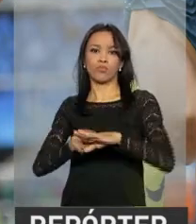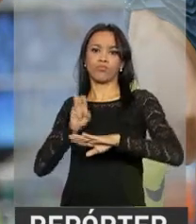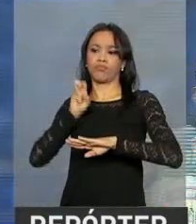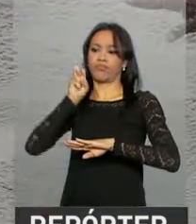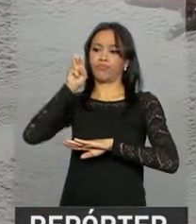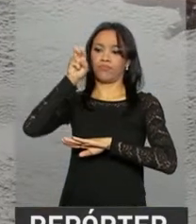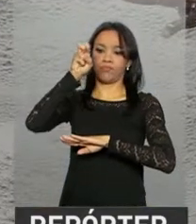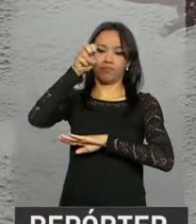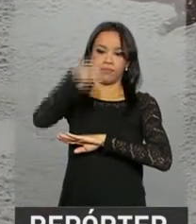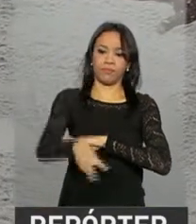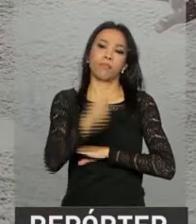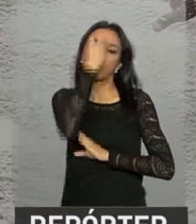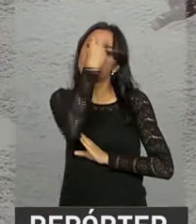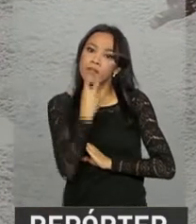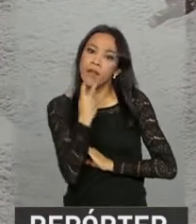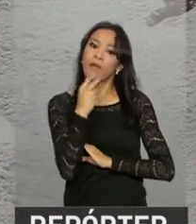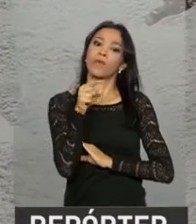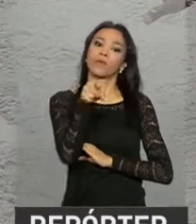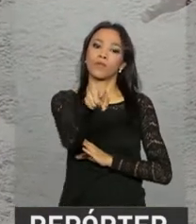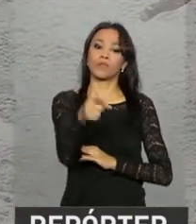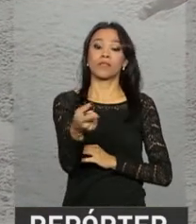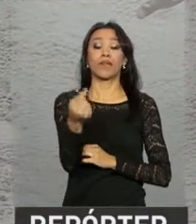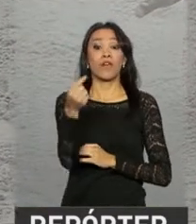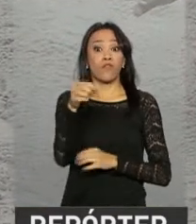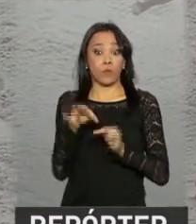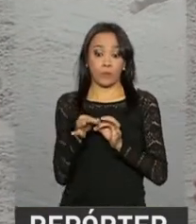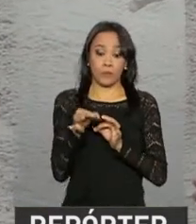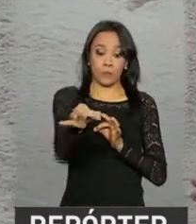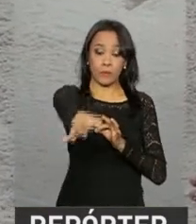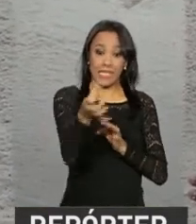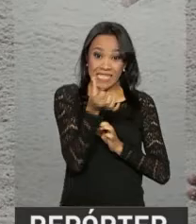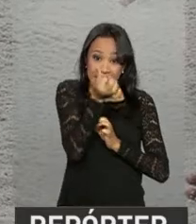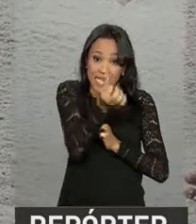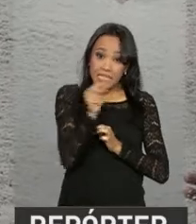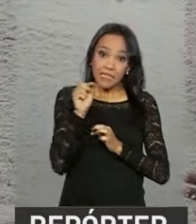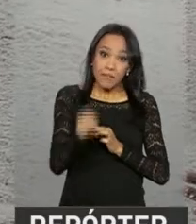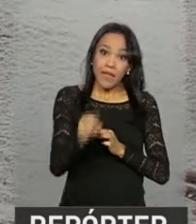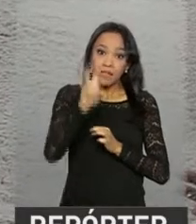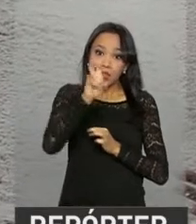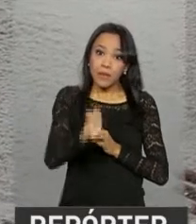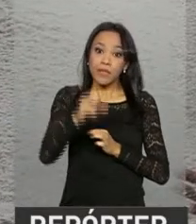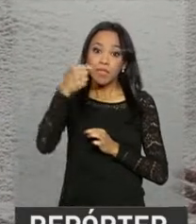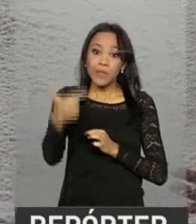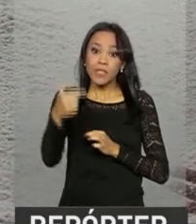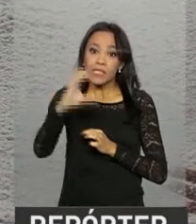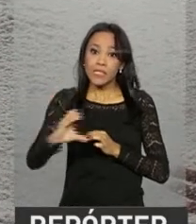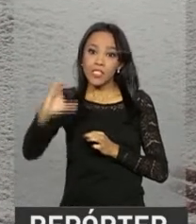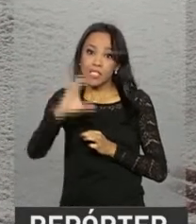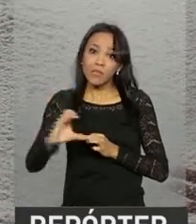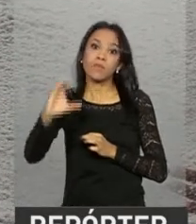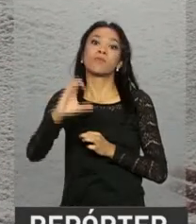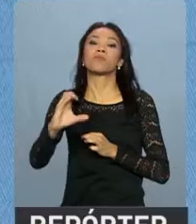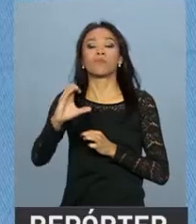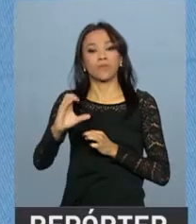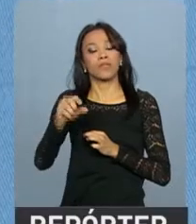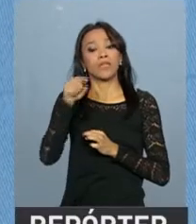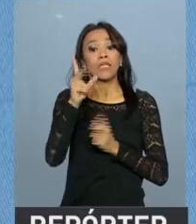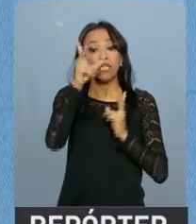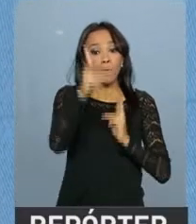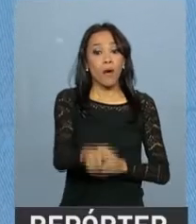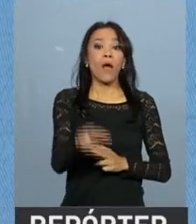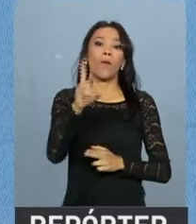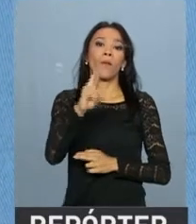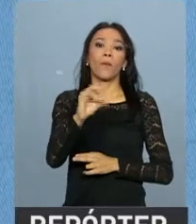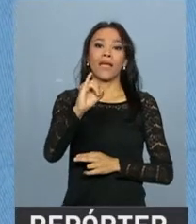cegos o salto vencedor foi de 6,52 cm assim como Dair Ricardo